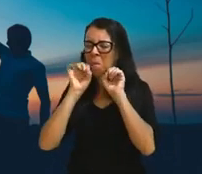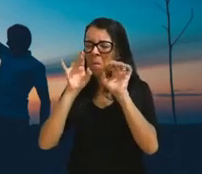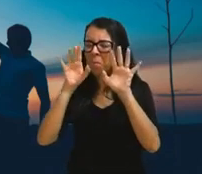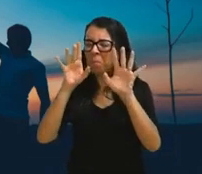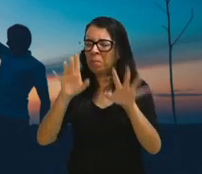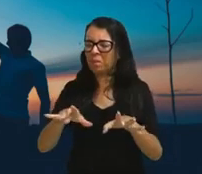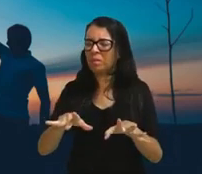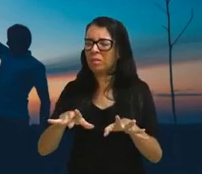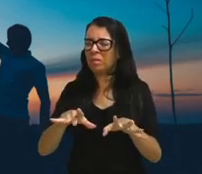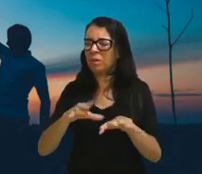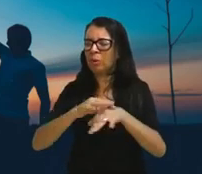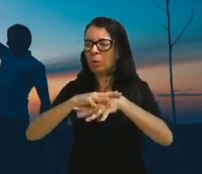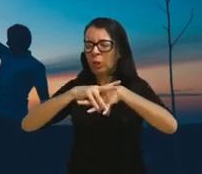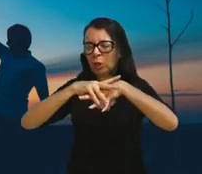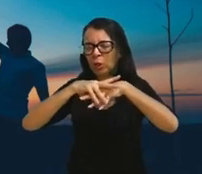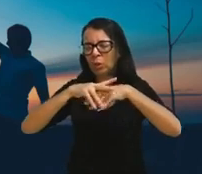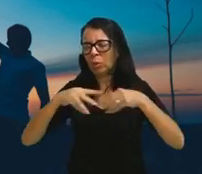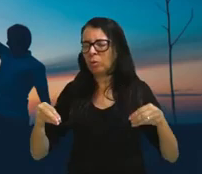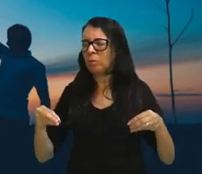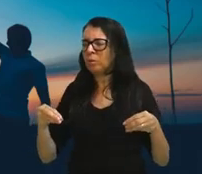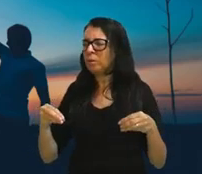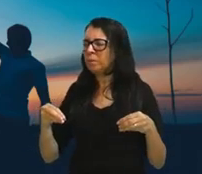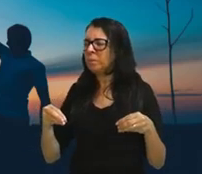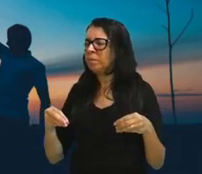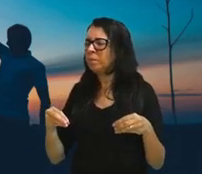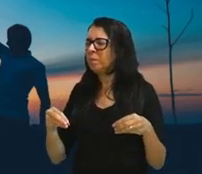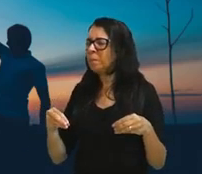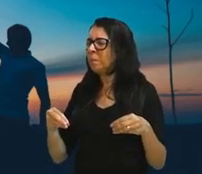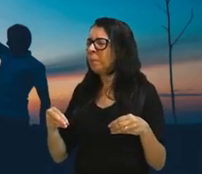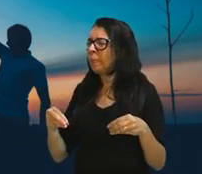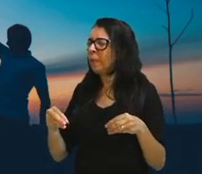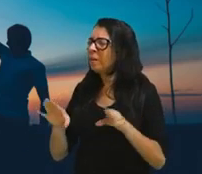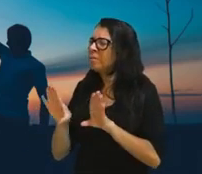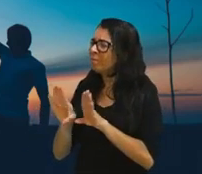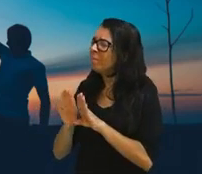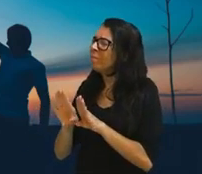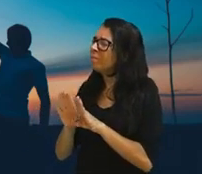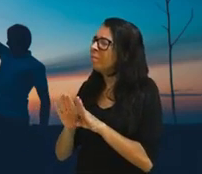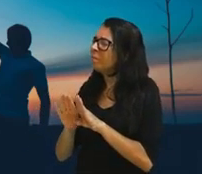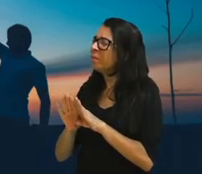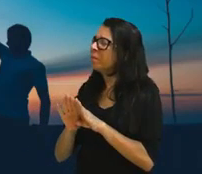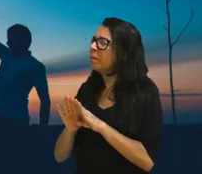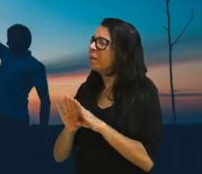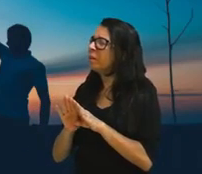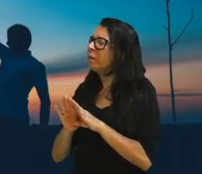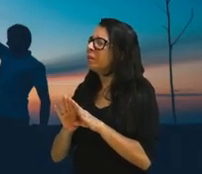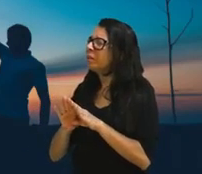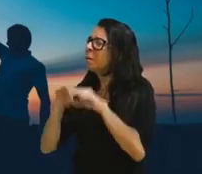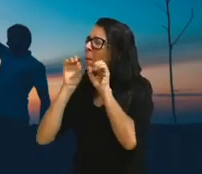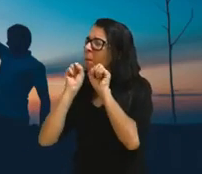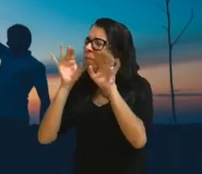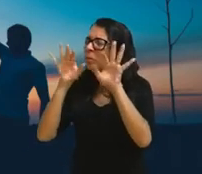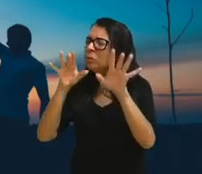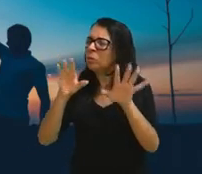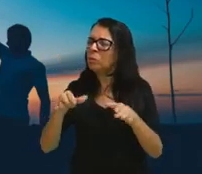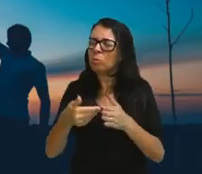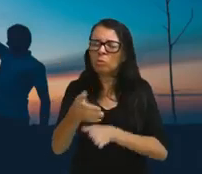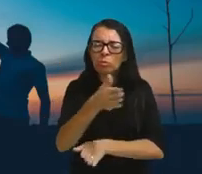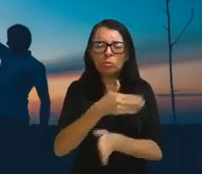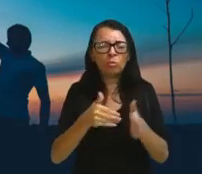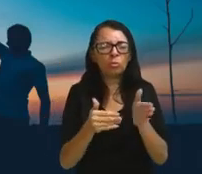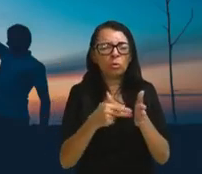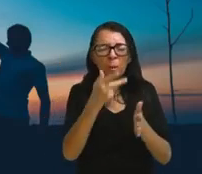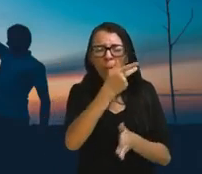bondade esteja também sobre os enfermeiros, que hoje, ó Deus, comemora-se o dia